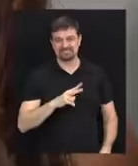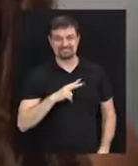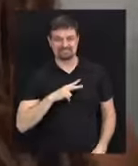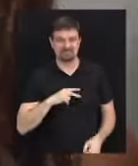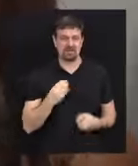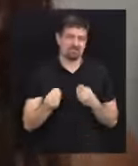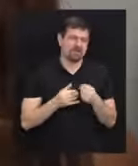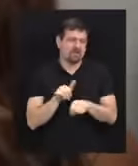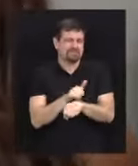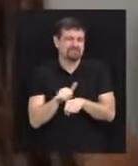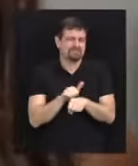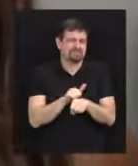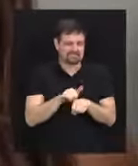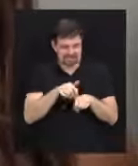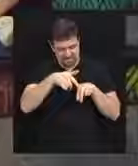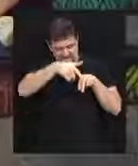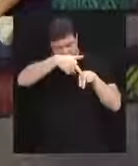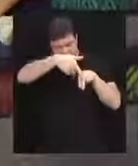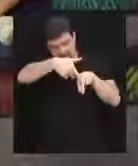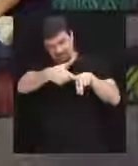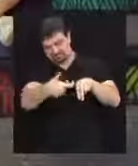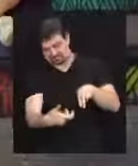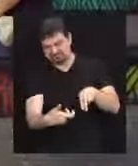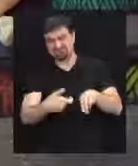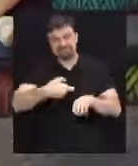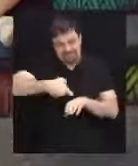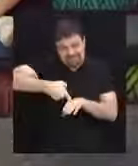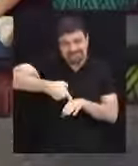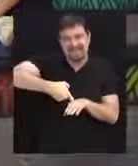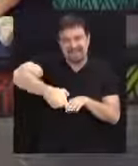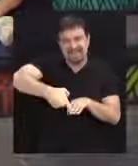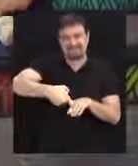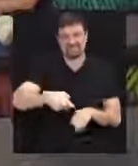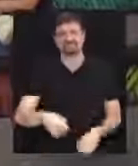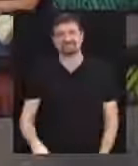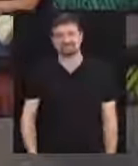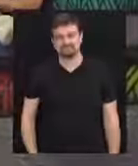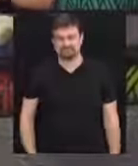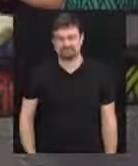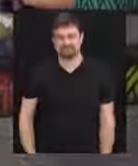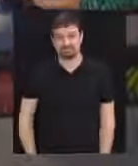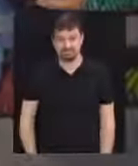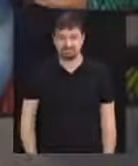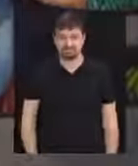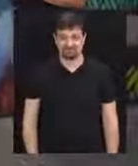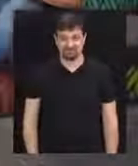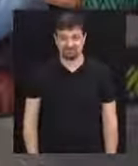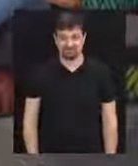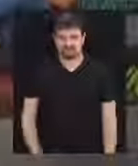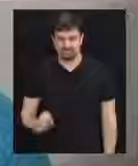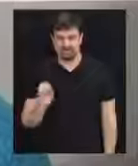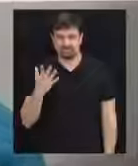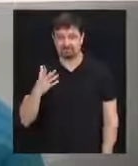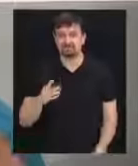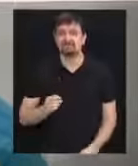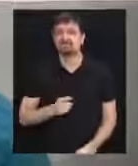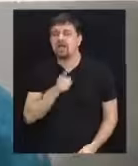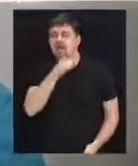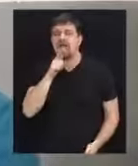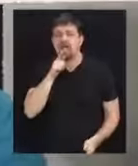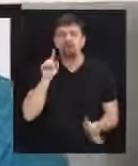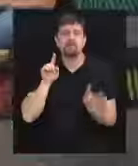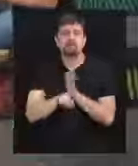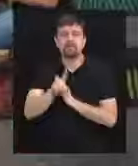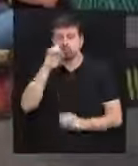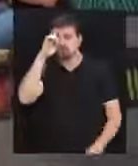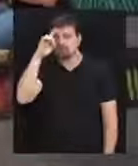Um espacinho, uma manobra e acaba caindo, mas estilo é roxo, tranquilo. Estilo ralado. Um dance. Vai, Gabi, pergunta alguma coisa pra